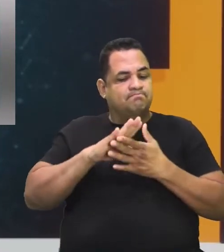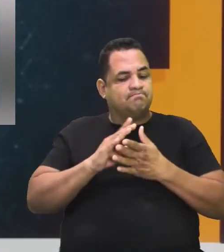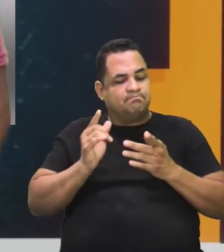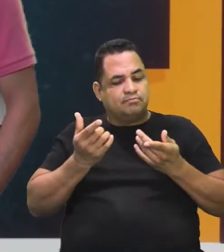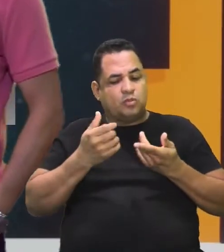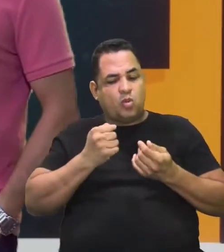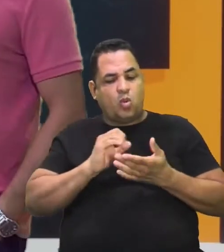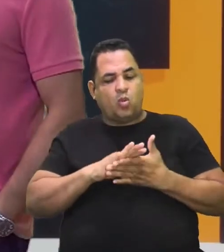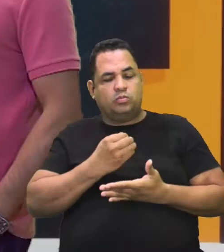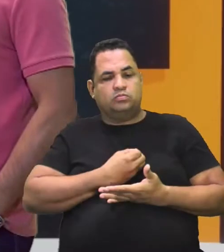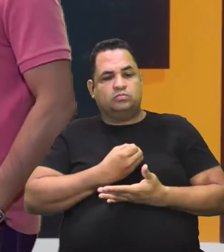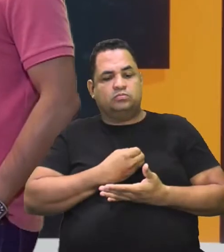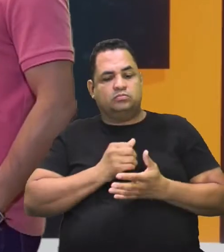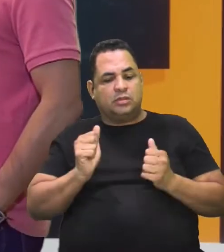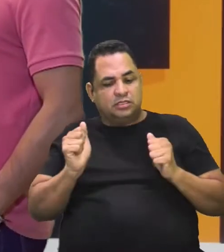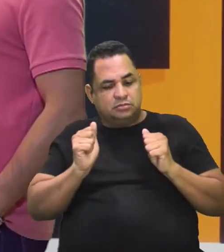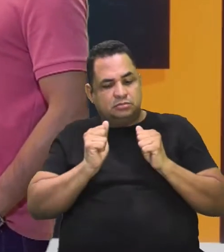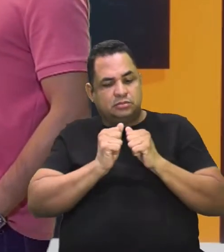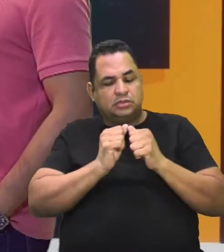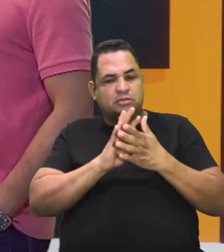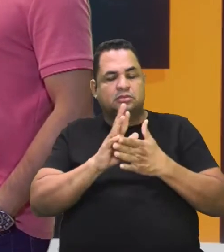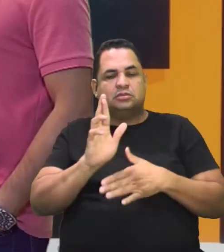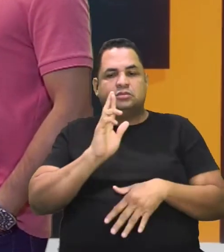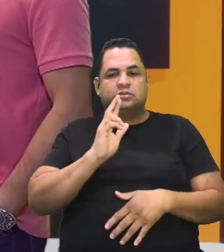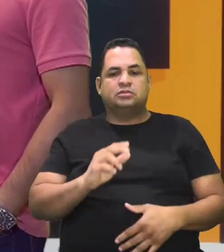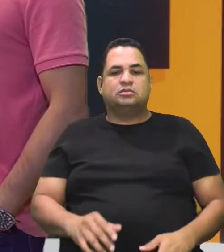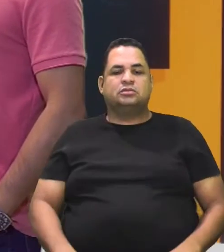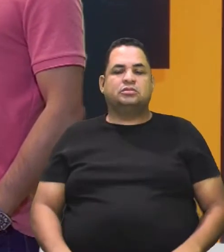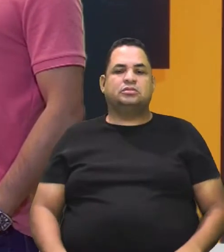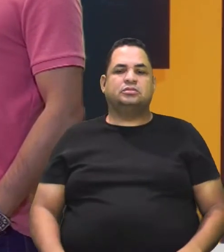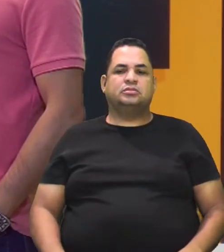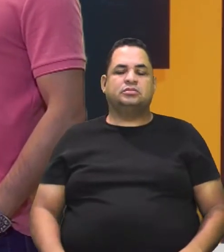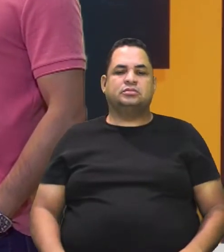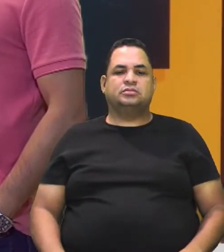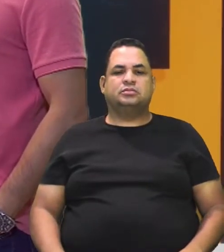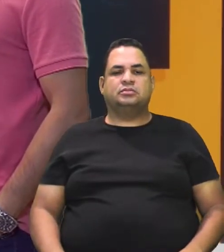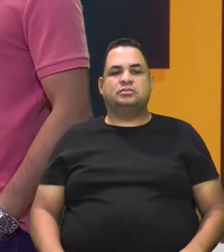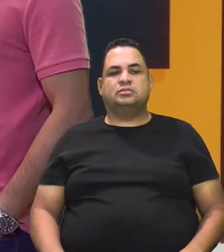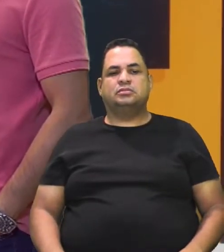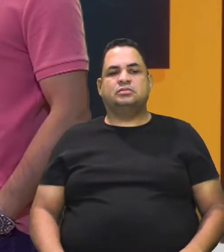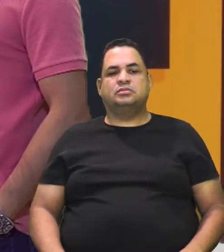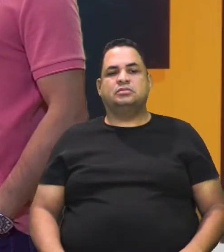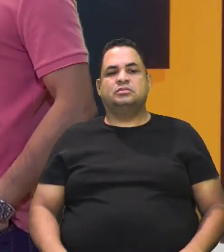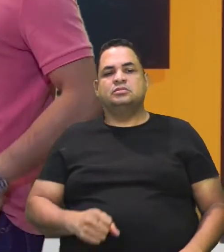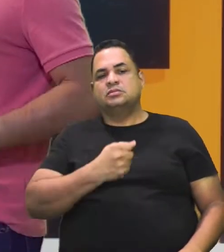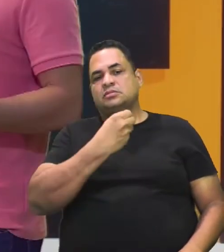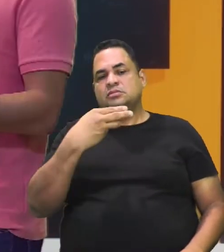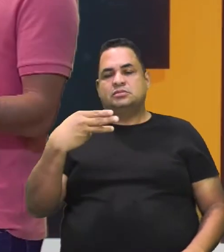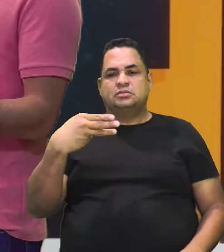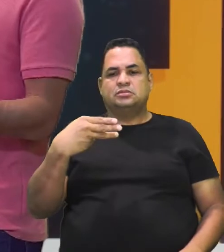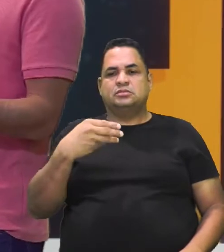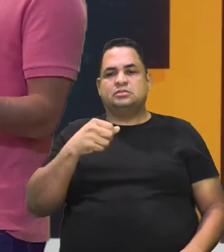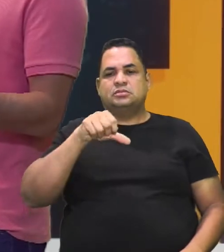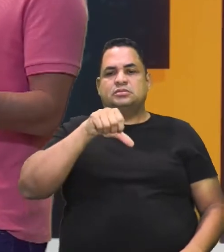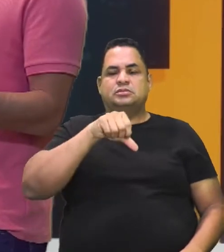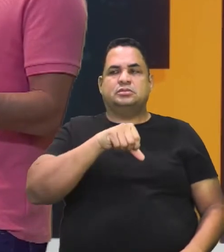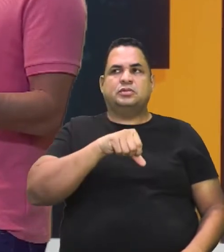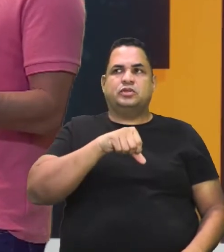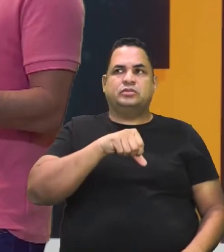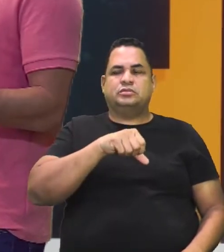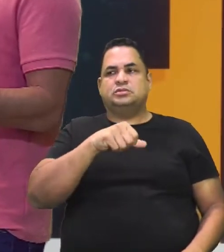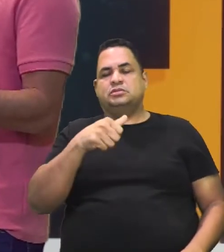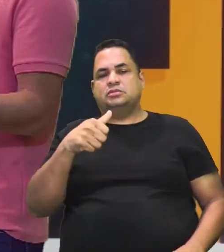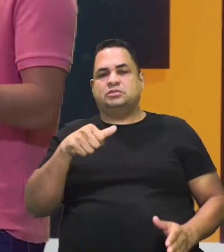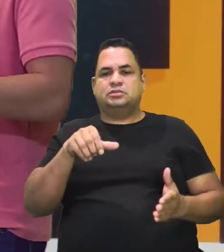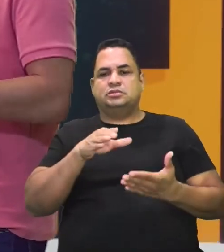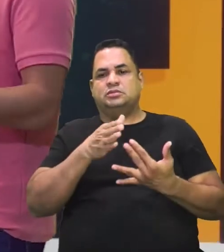é a raiz aproximada, o resultado aproximado que vai nos gerar 13. Raiz de 13 está entre quem? Entre o 9 raiz de e 9 o